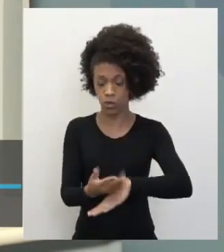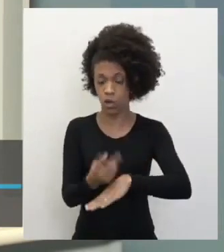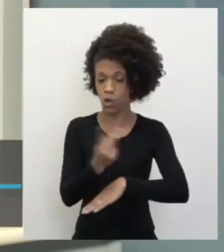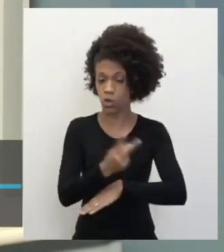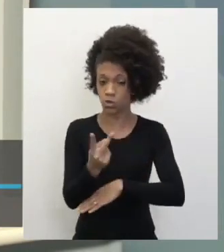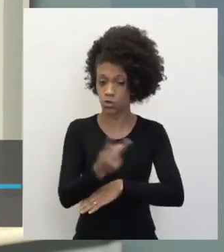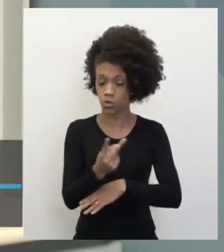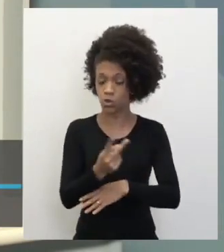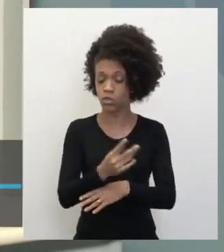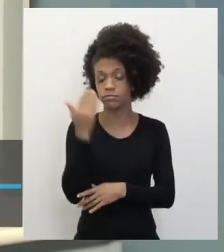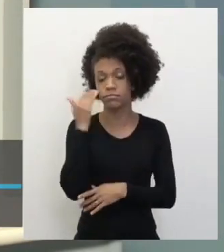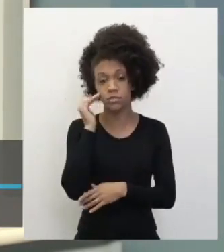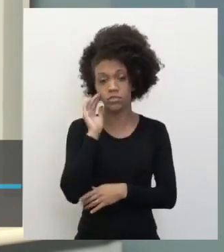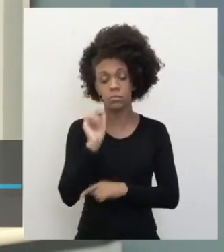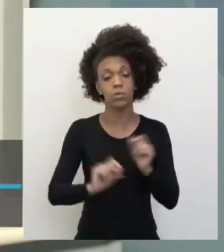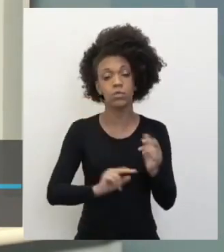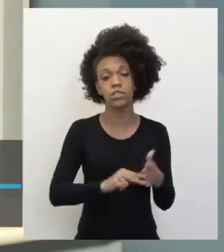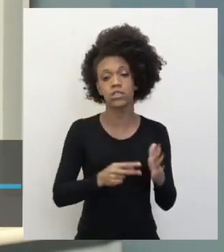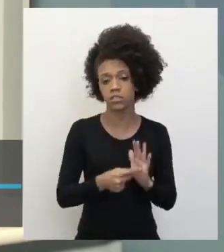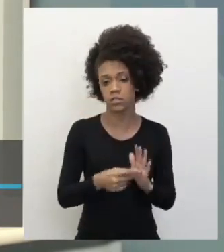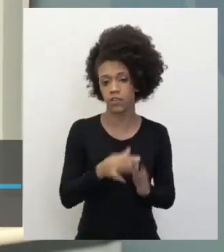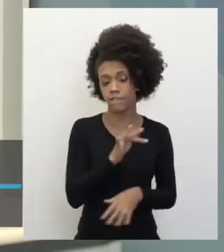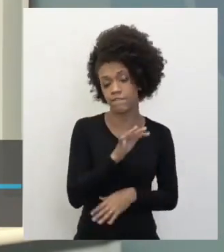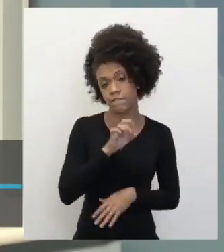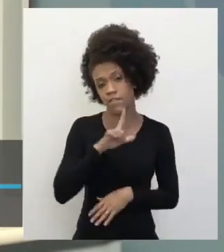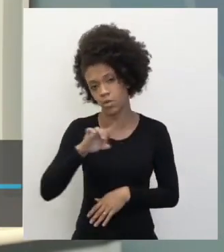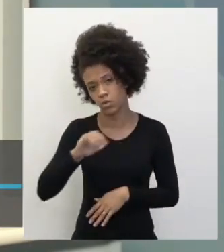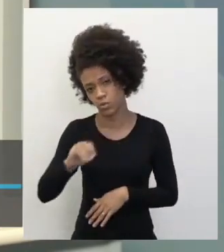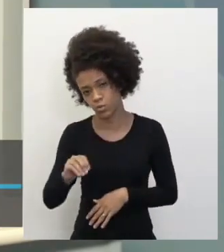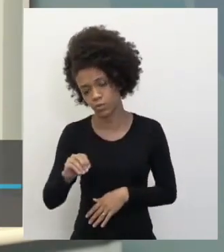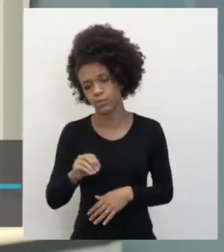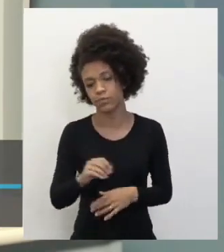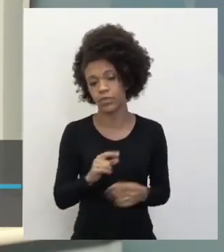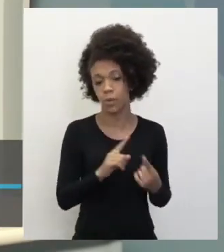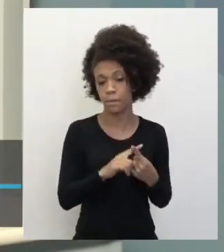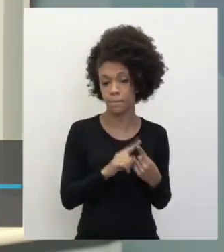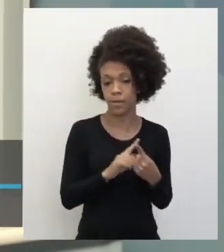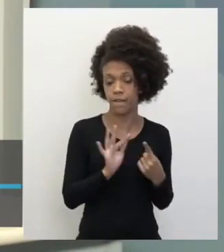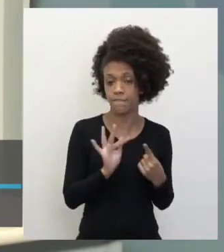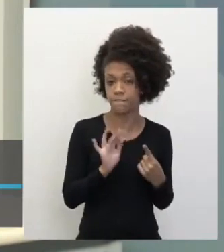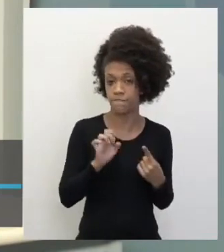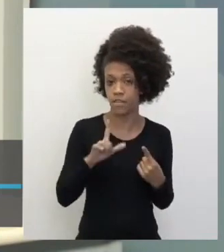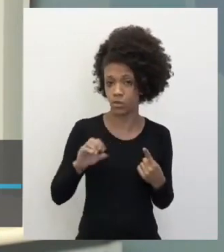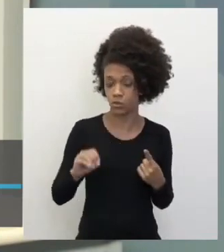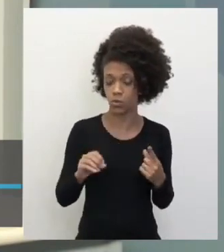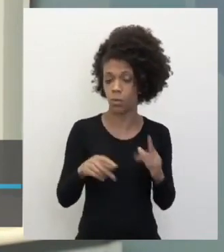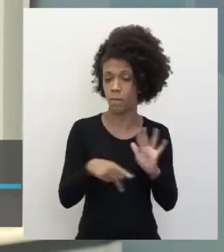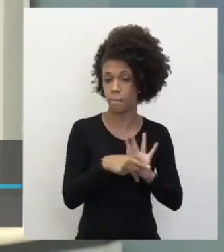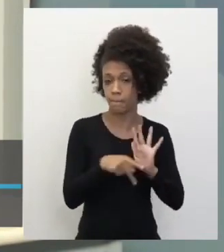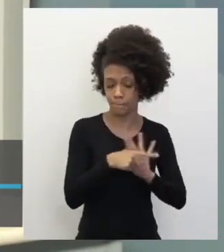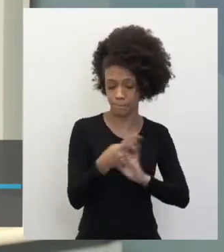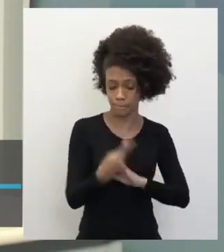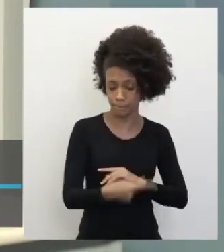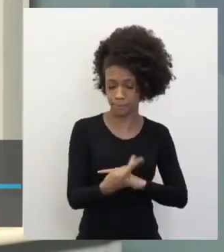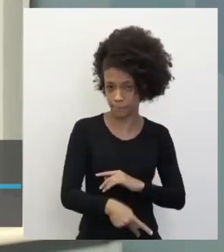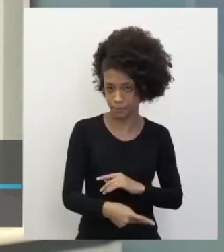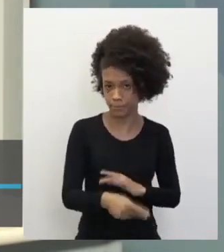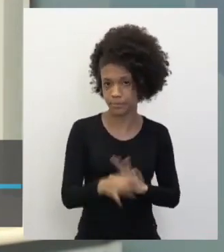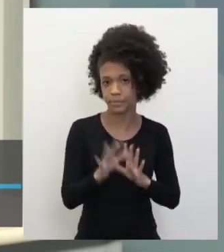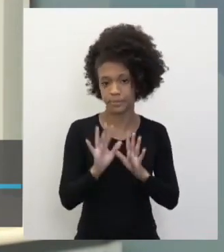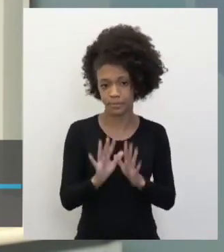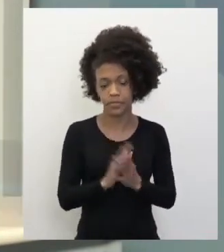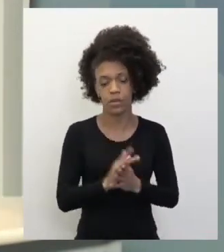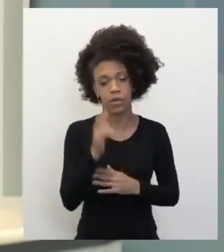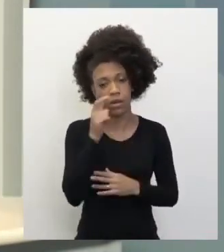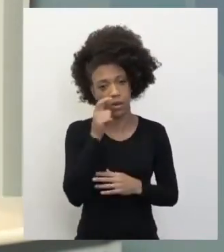dois entendimentos sobre o que é feudo. O primeiro deles é o feudo como propriedade, tá? Então vamos acompanhar